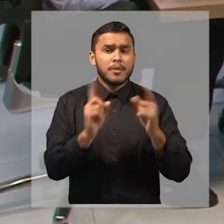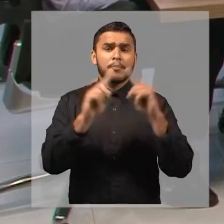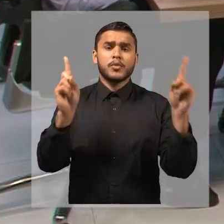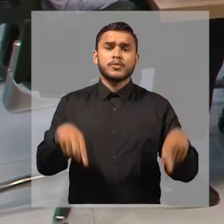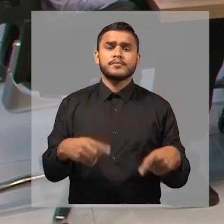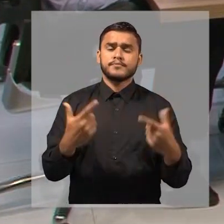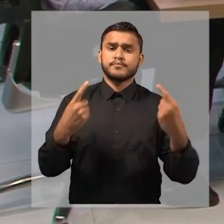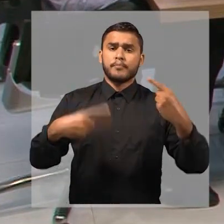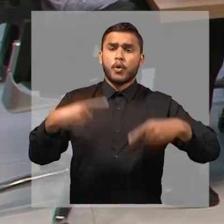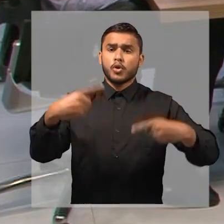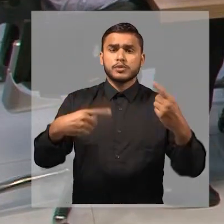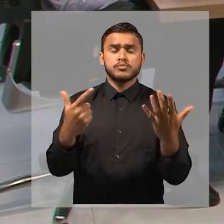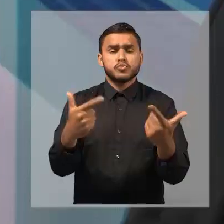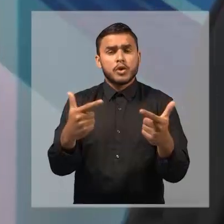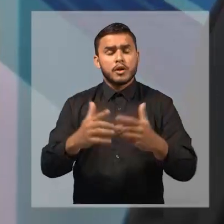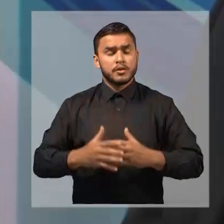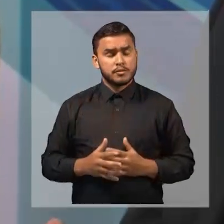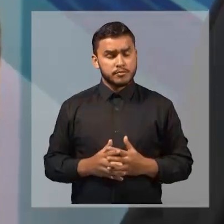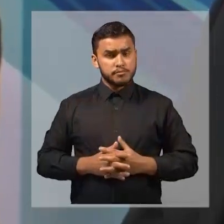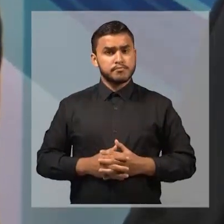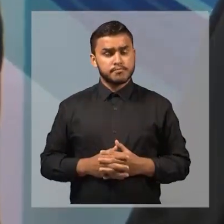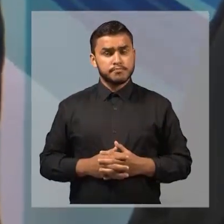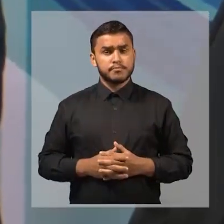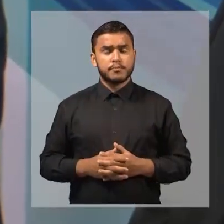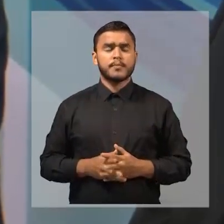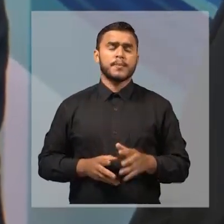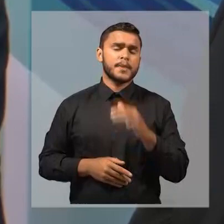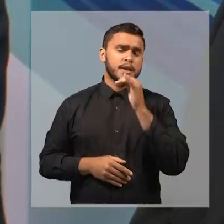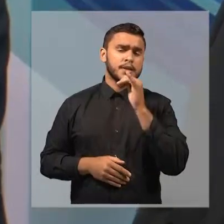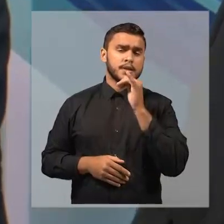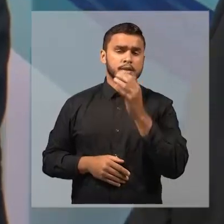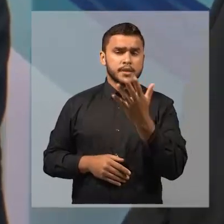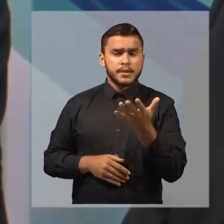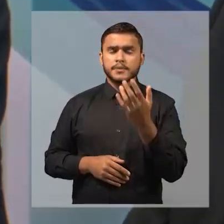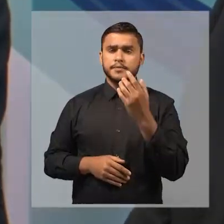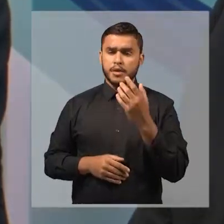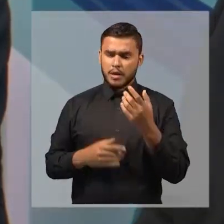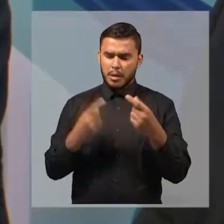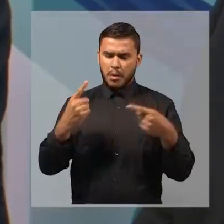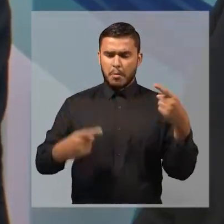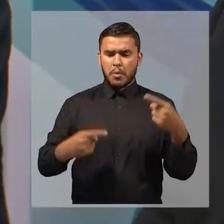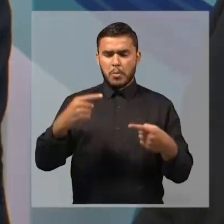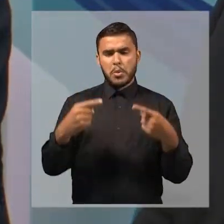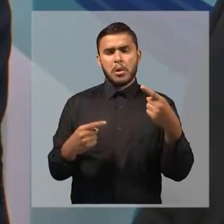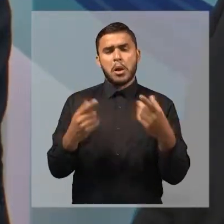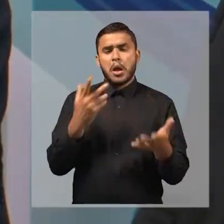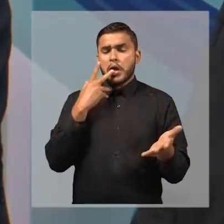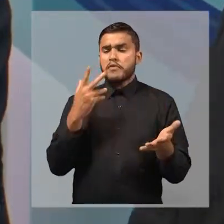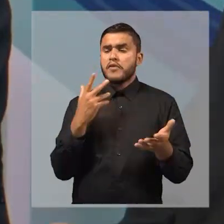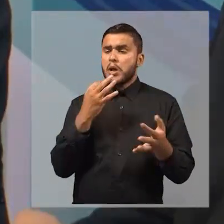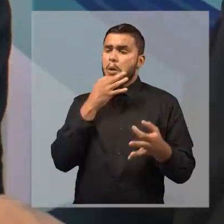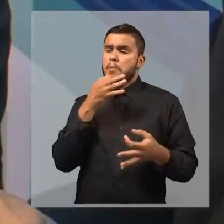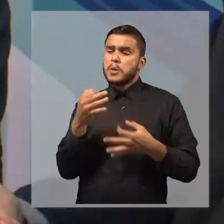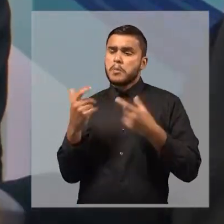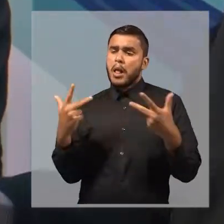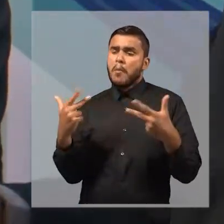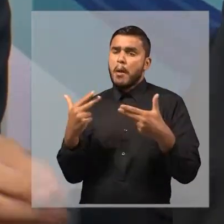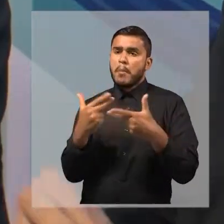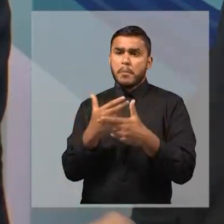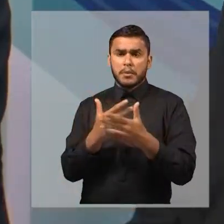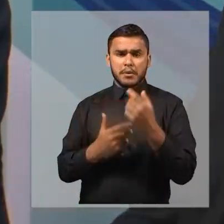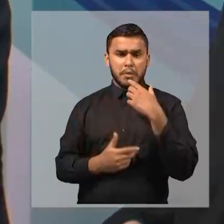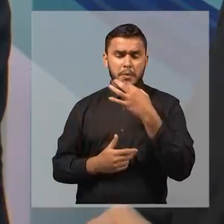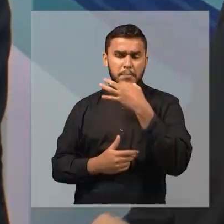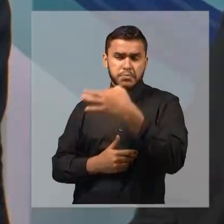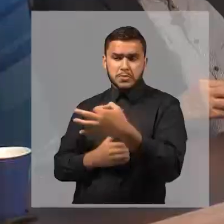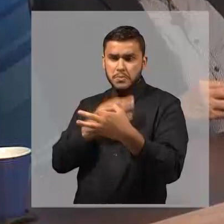não tem projeto, não tem política, né? Você chegou, a política virou uma coisa de picuinha.